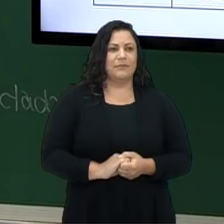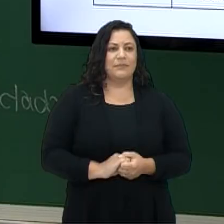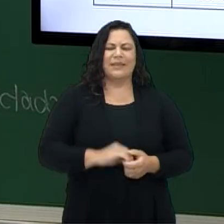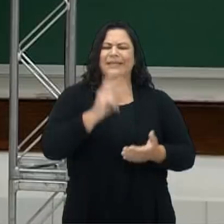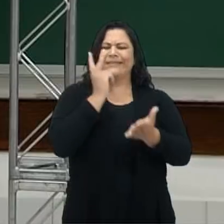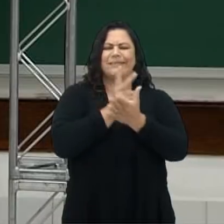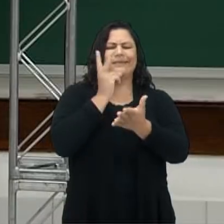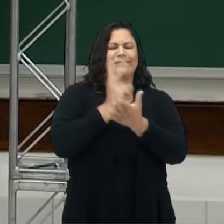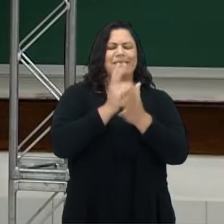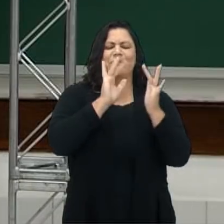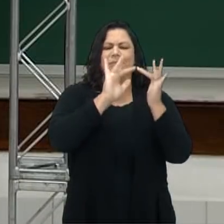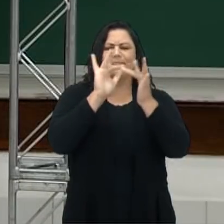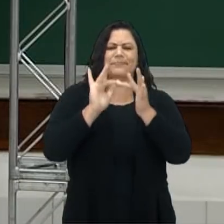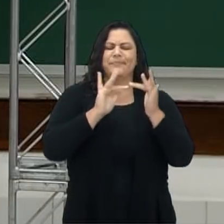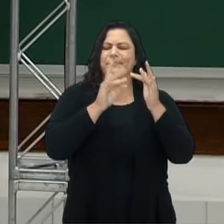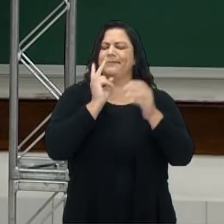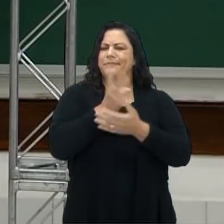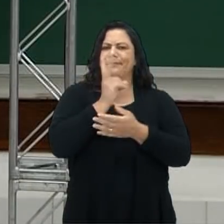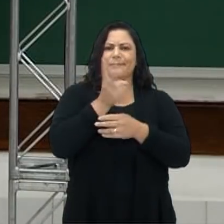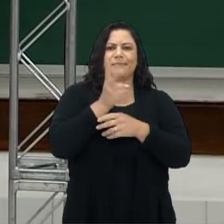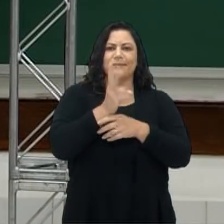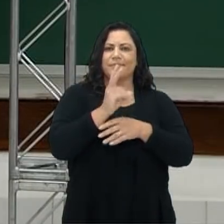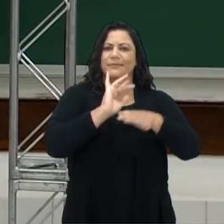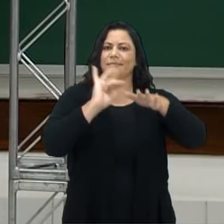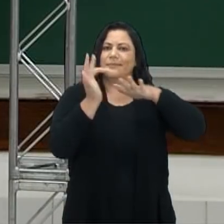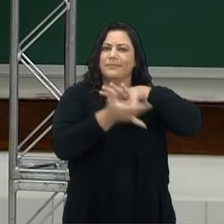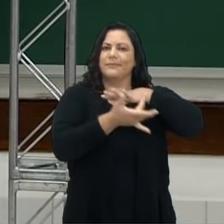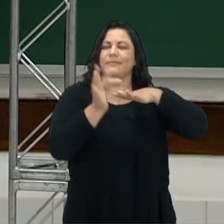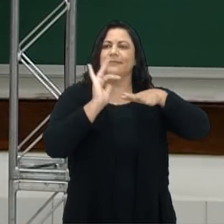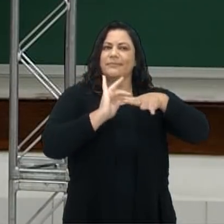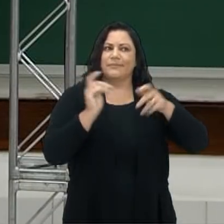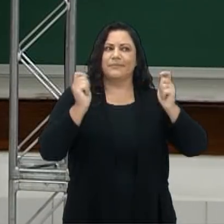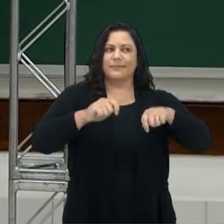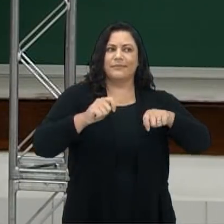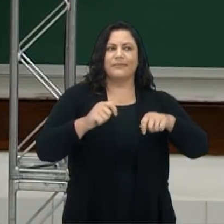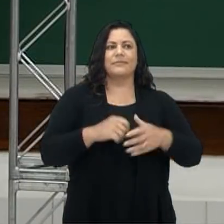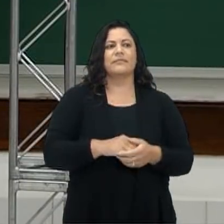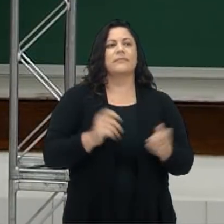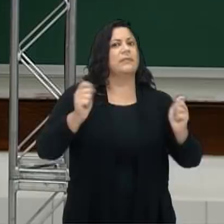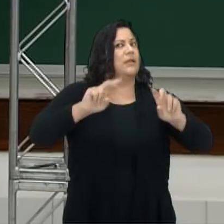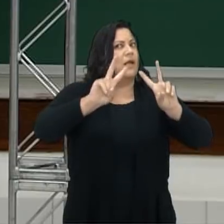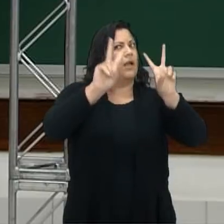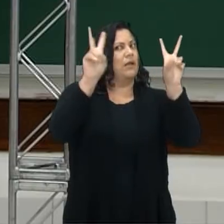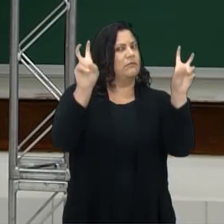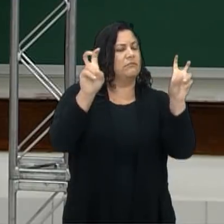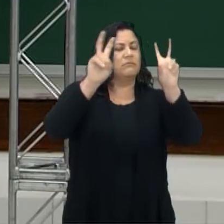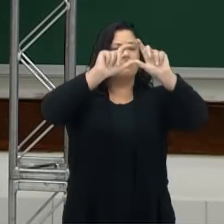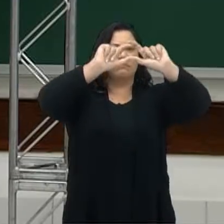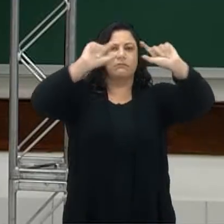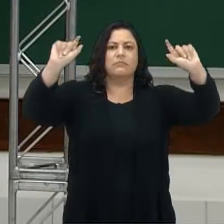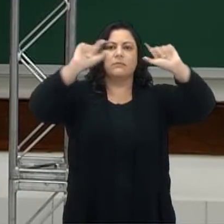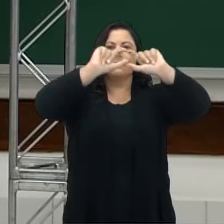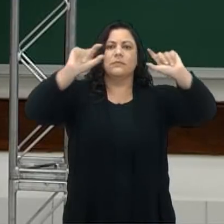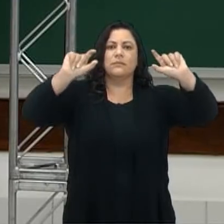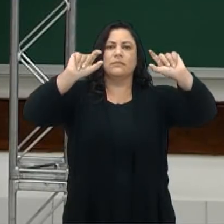Sempre conectado ou conectada, certo? É importante ter o quê? Um título, tempo de